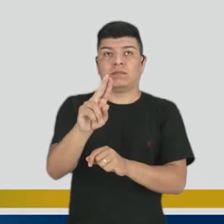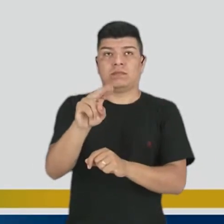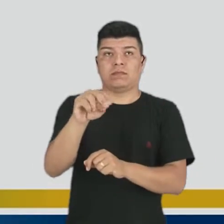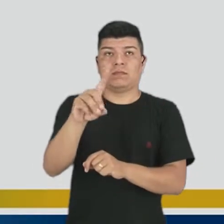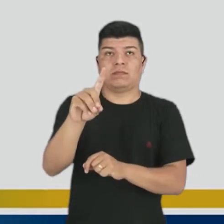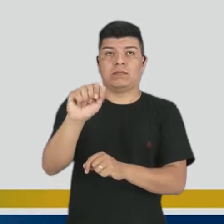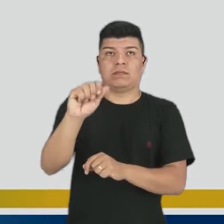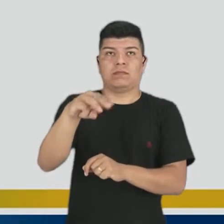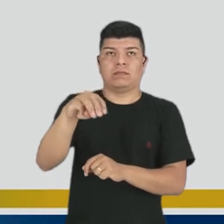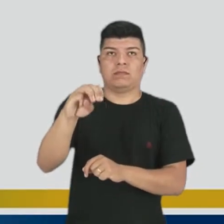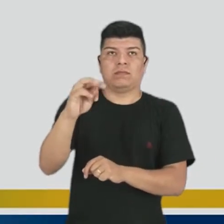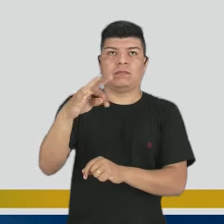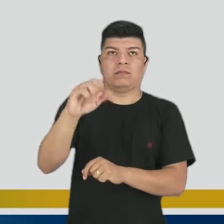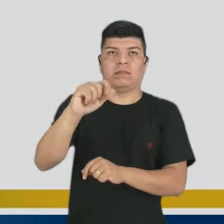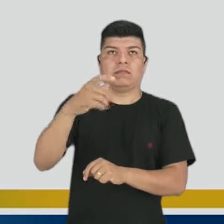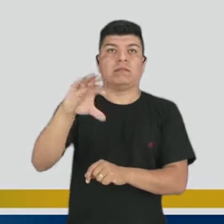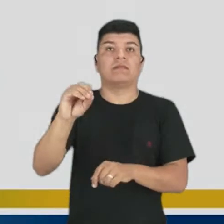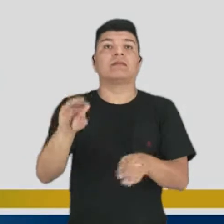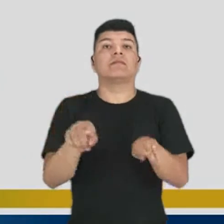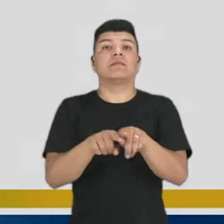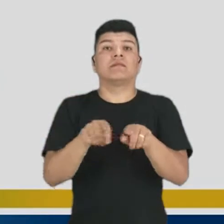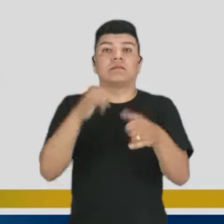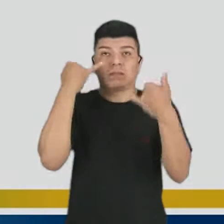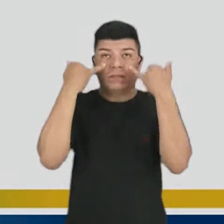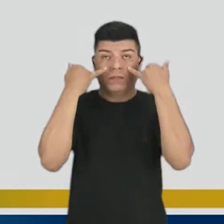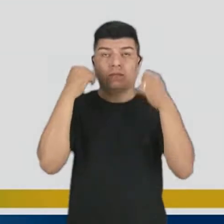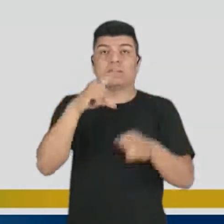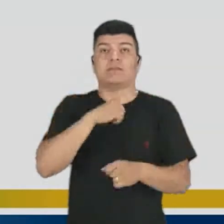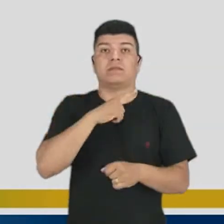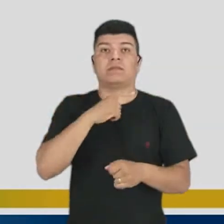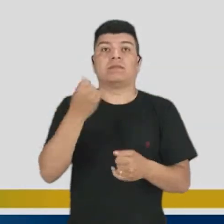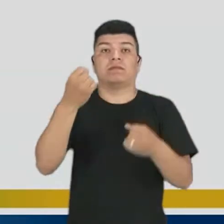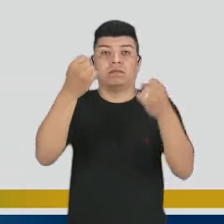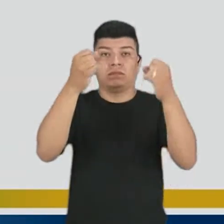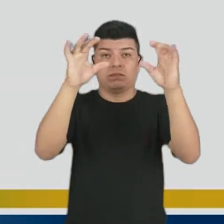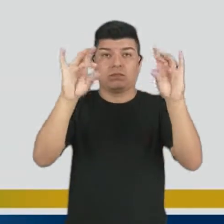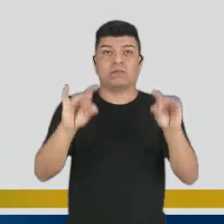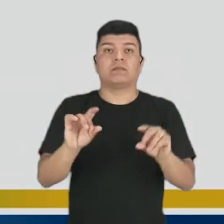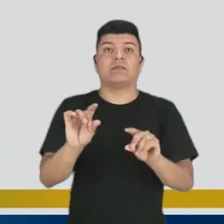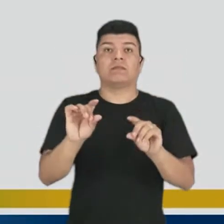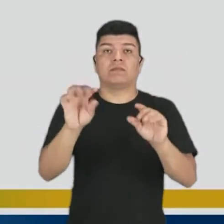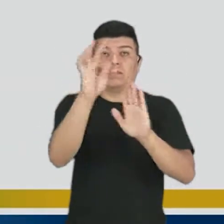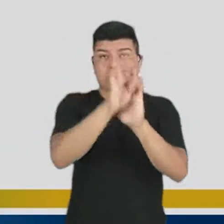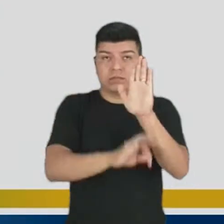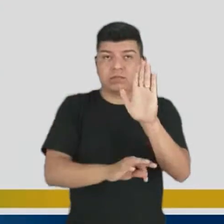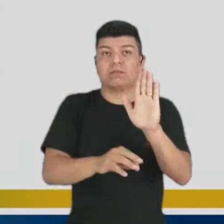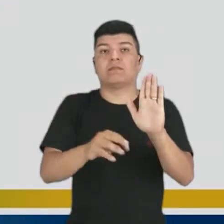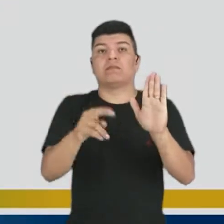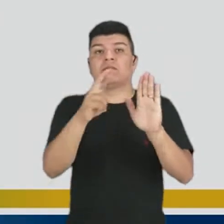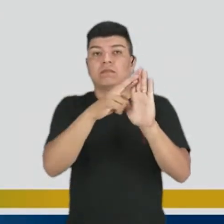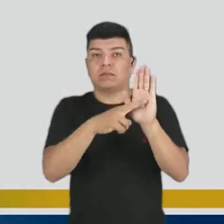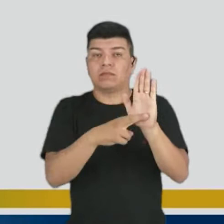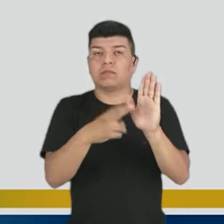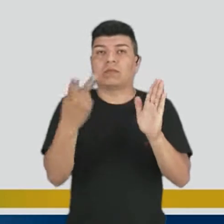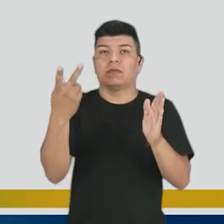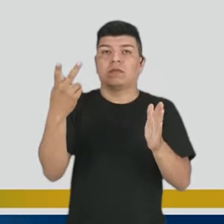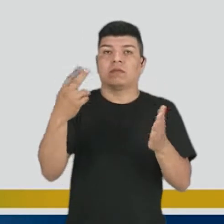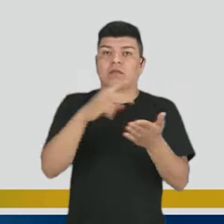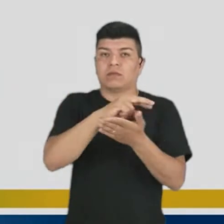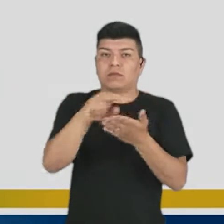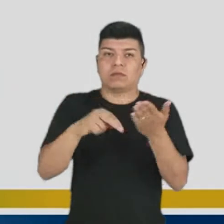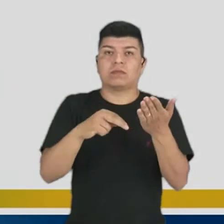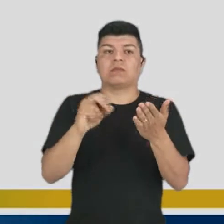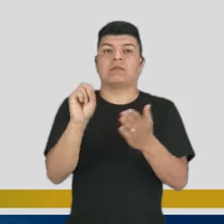fundamentação. O que seria a fundamentação? São as informações que a gente vai citando no texto. Os dados estatísticos,